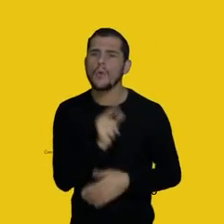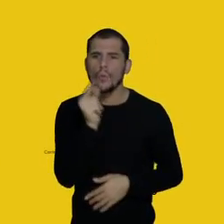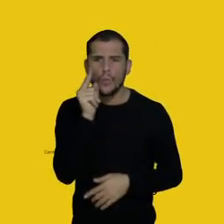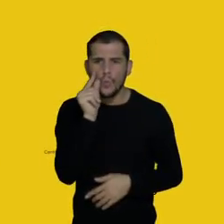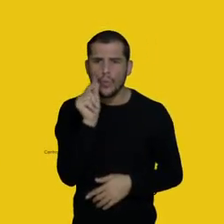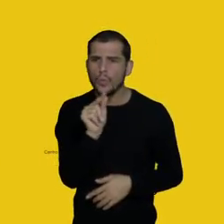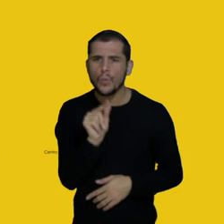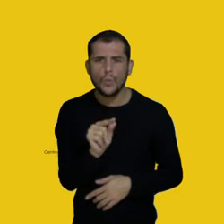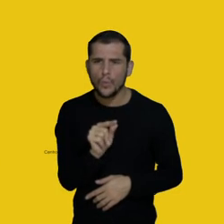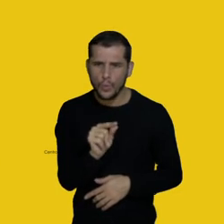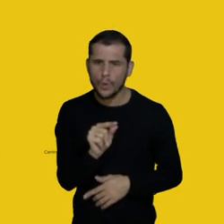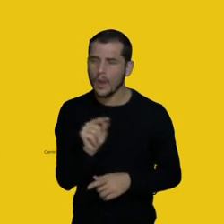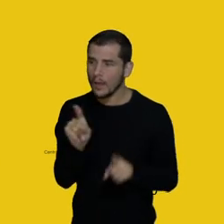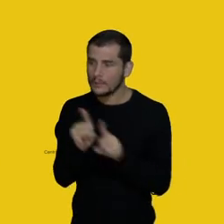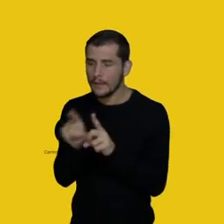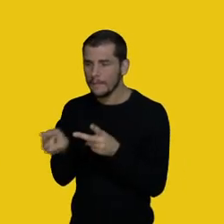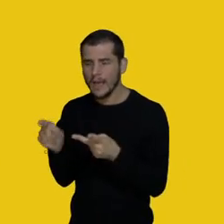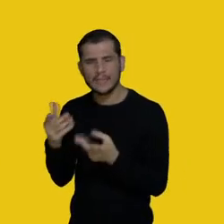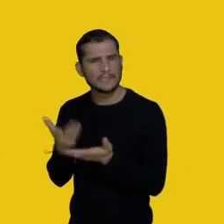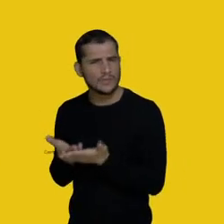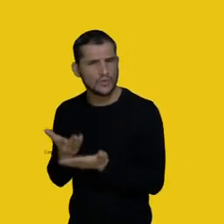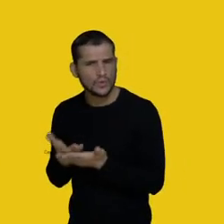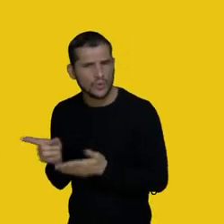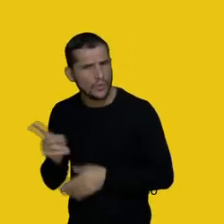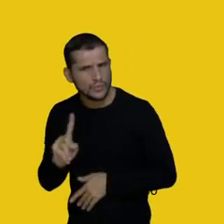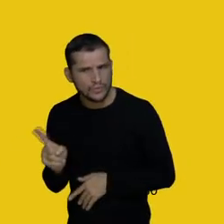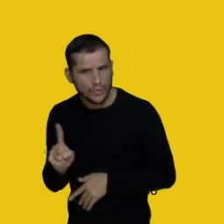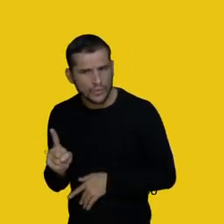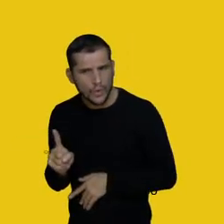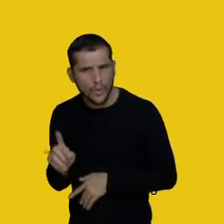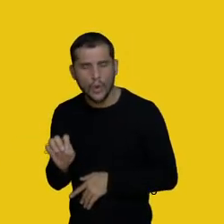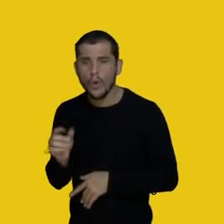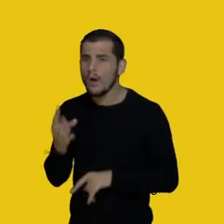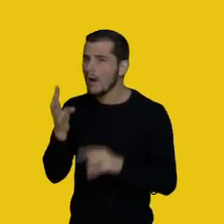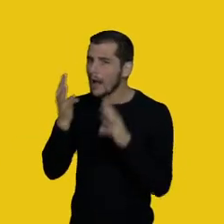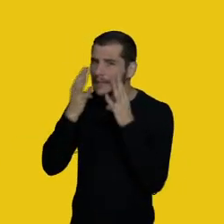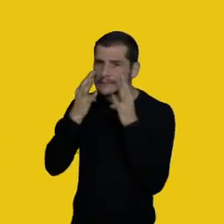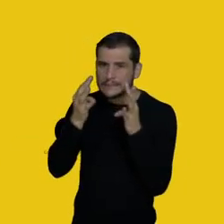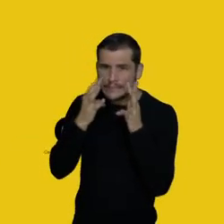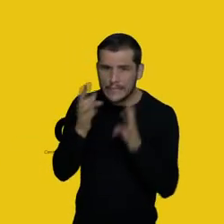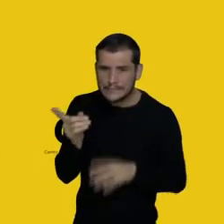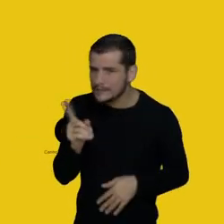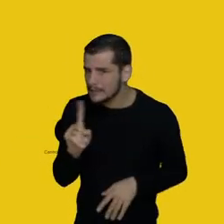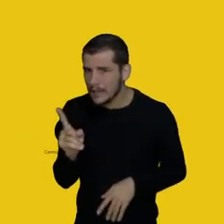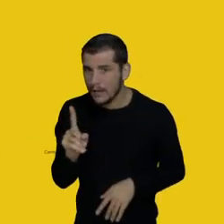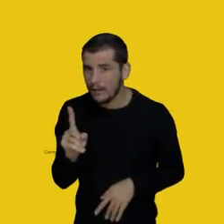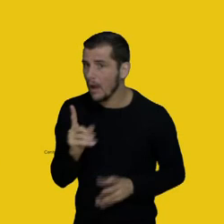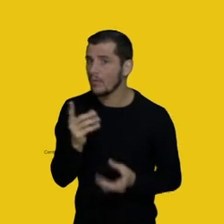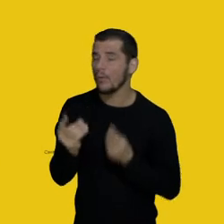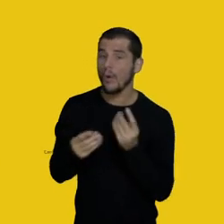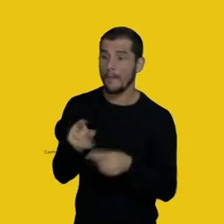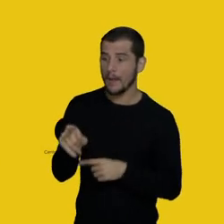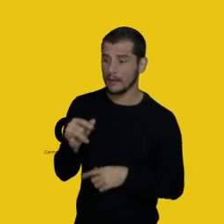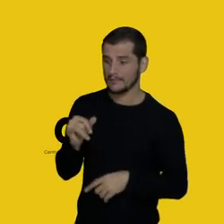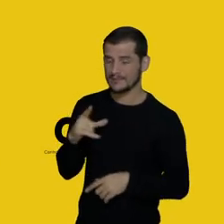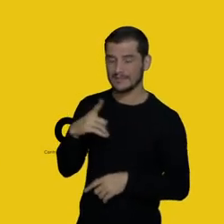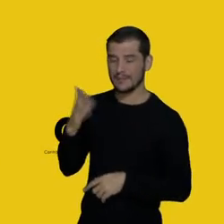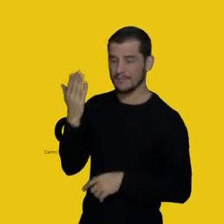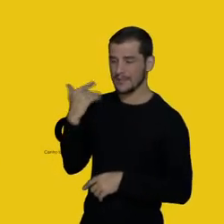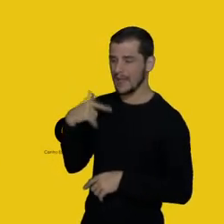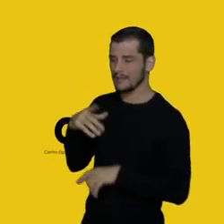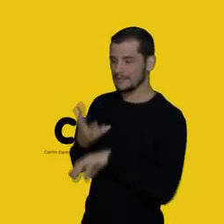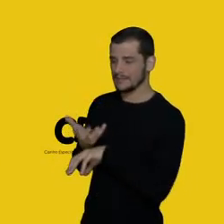com desatenção na hora teve uma professora de inglês também que eu falei a semana passada a menina tinha uma assim ela tinha que escrever em